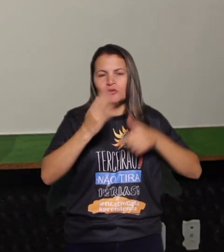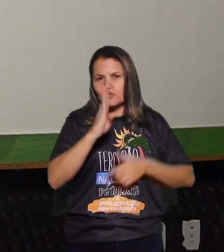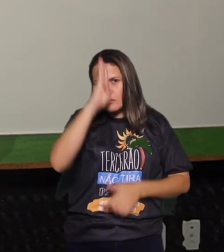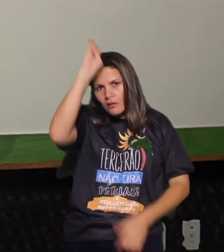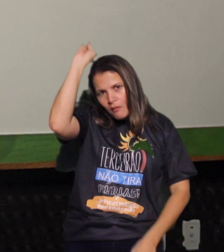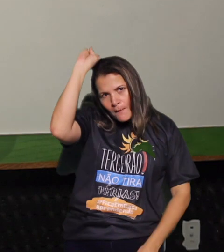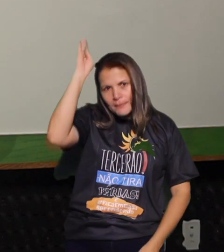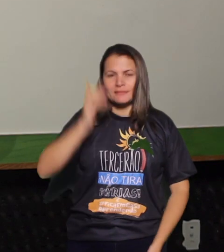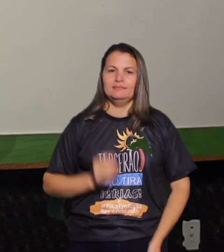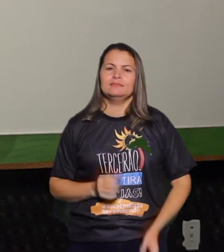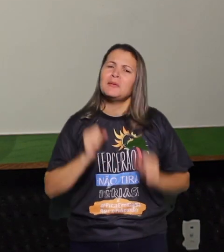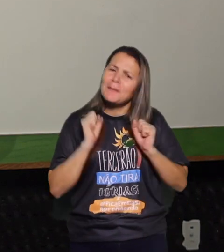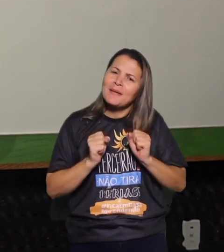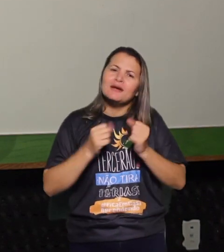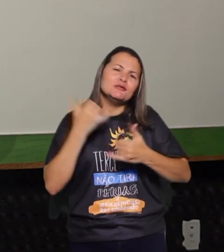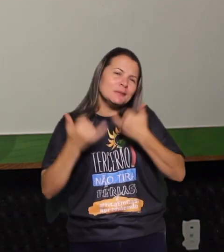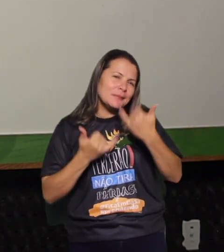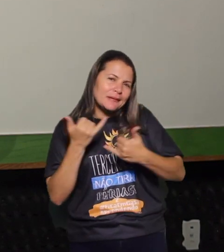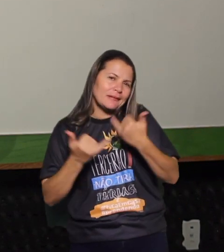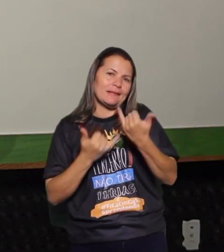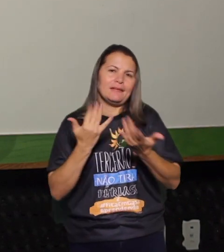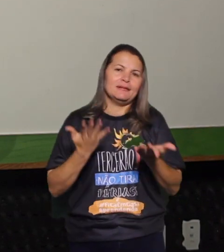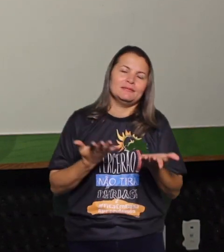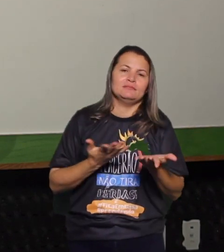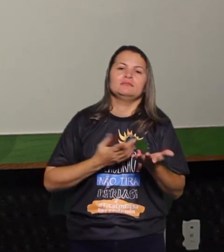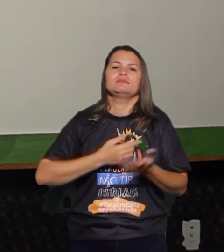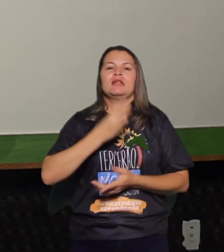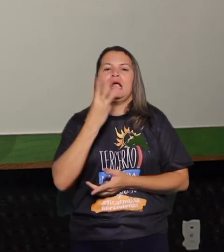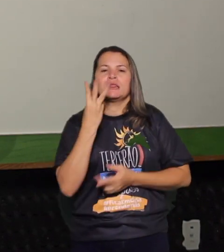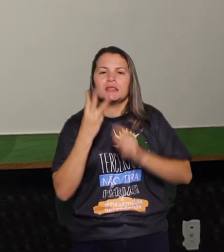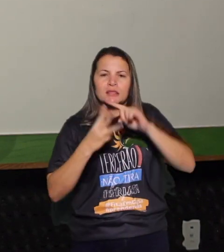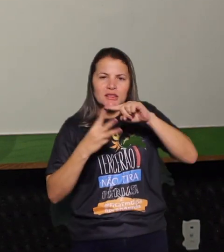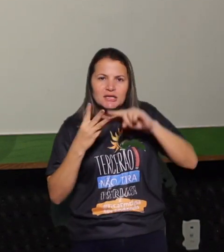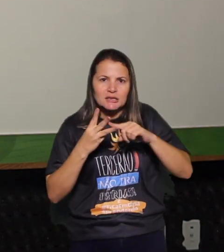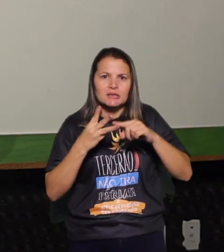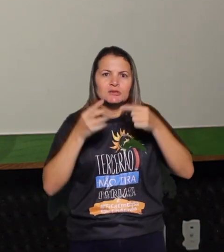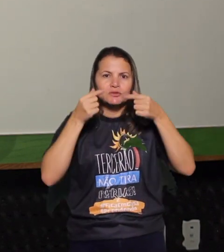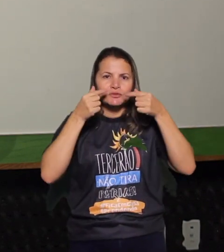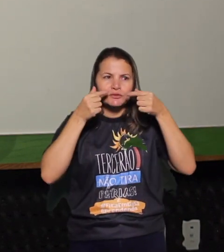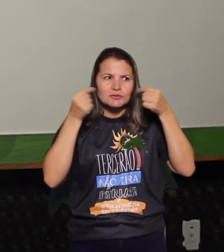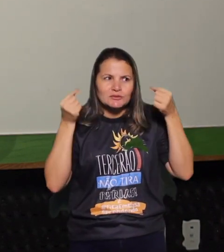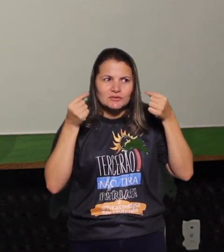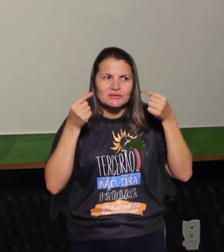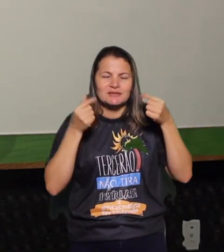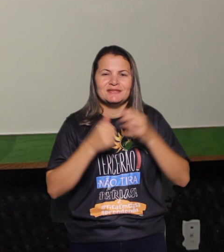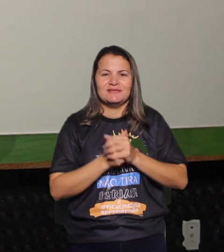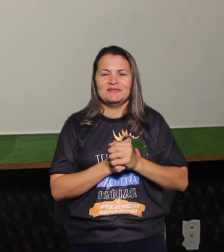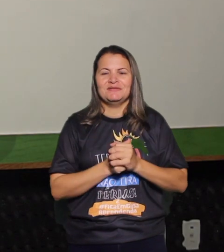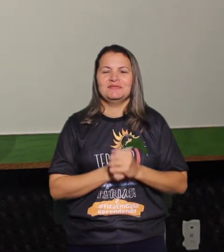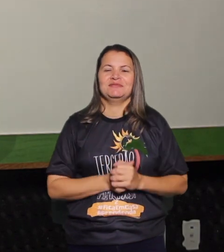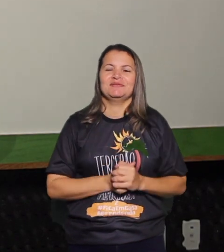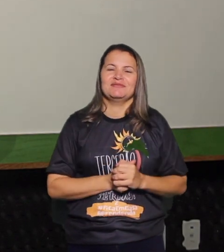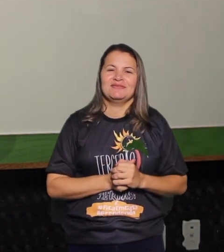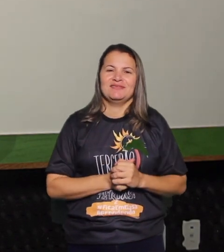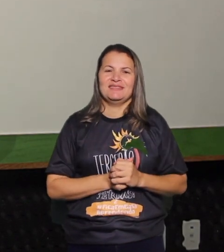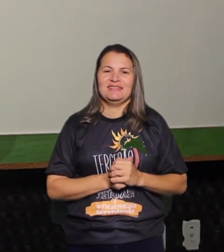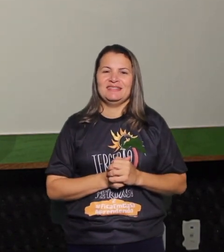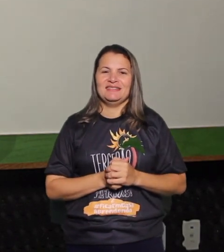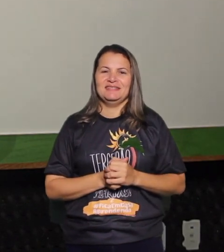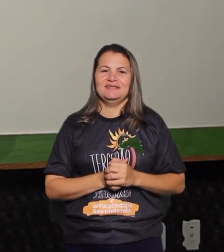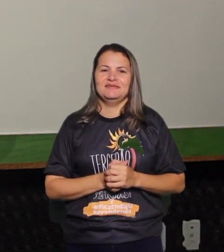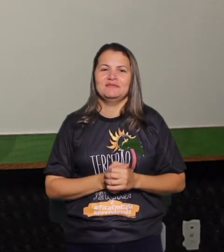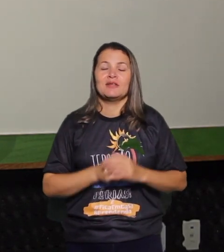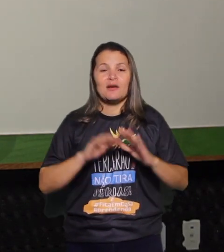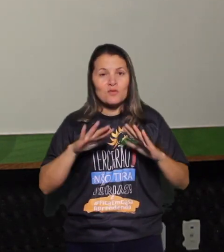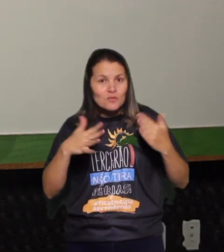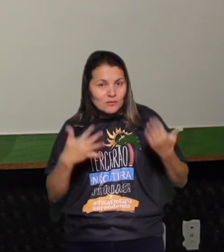até brincar de trava-línguas. 3 tigres tristes, eu tenho que falar devagar, senão eu vou travar a língua. É